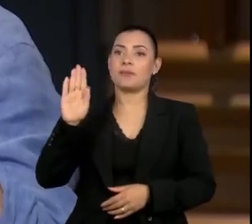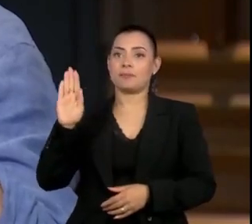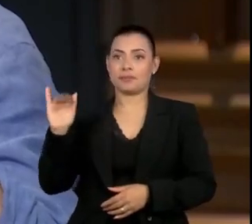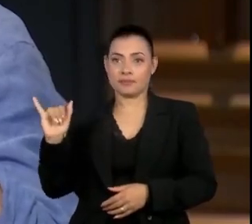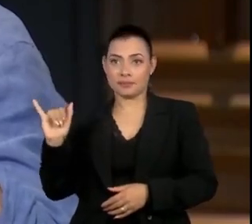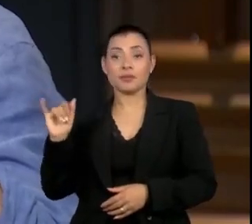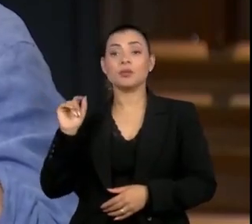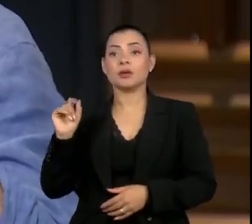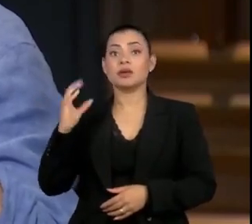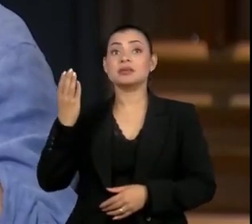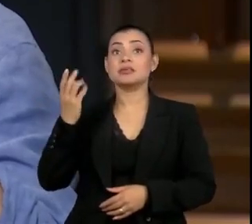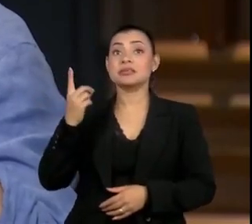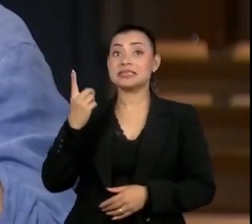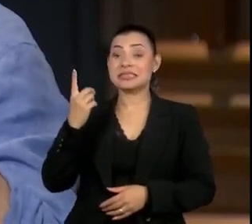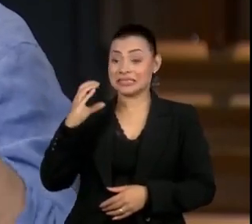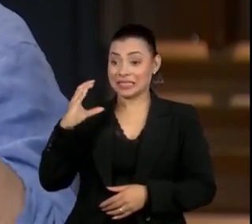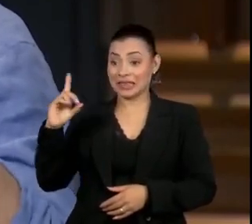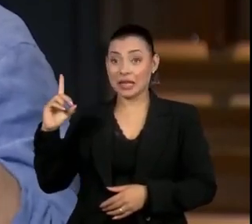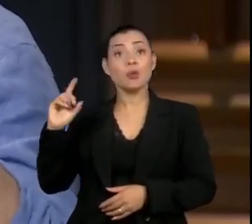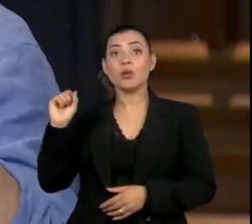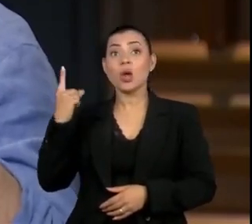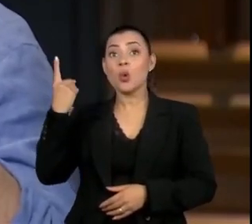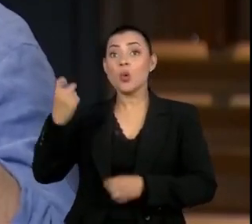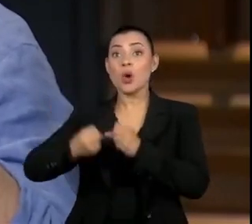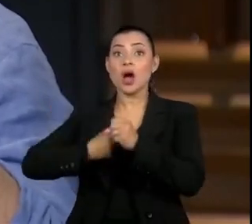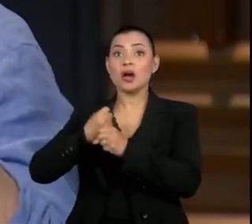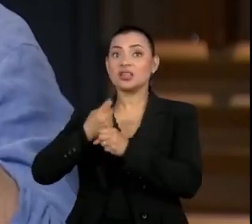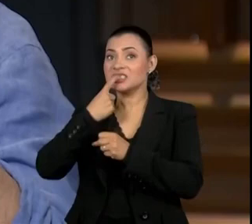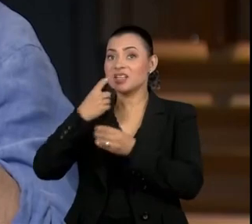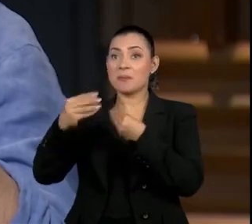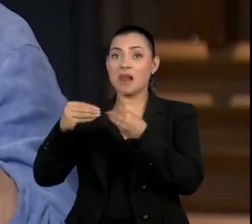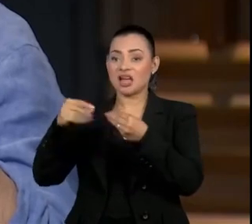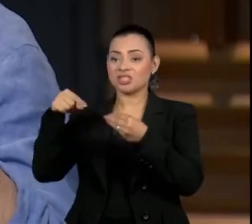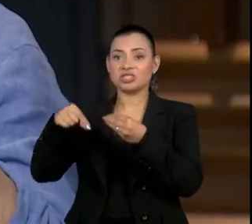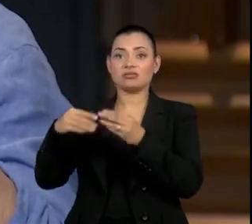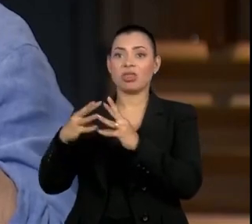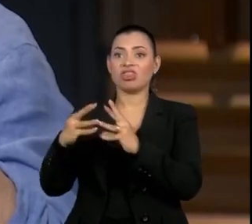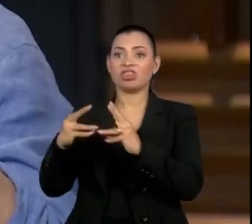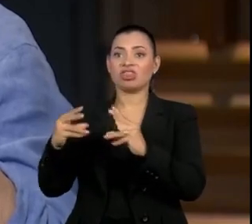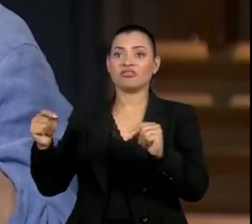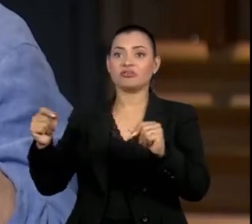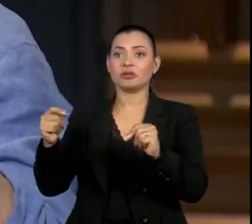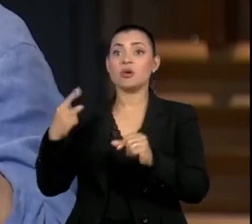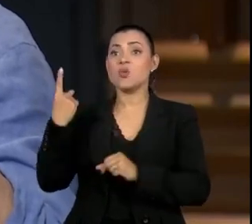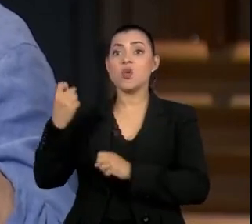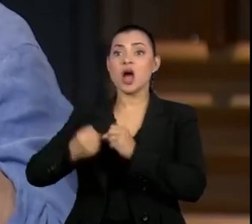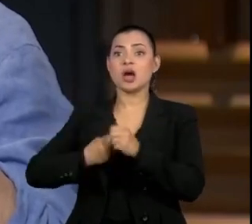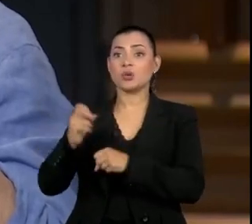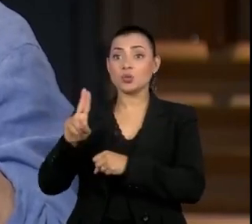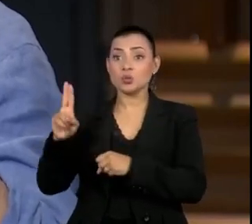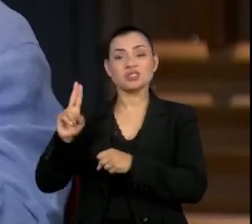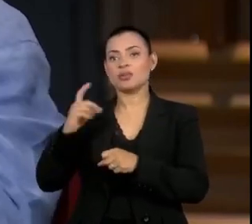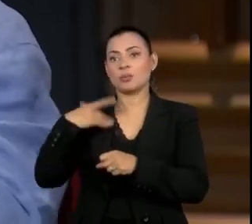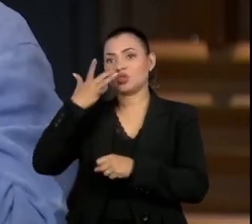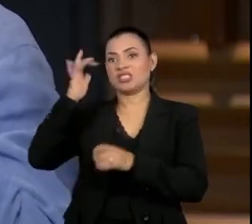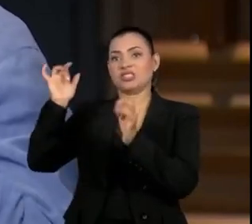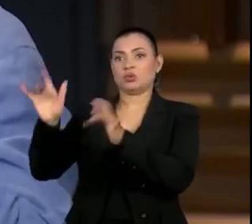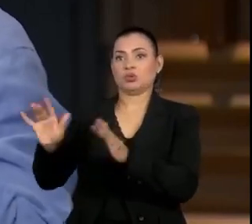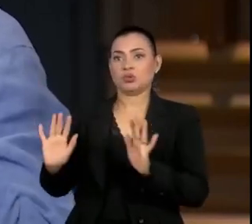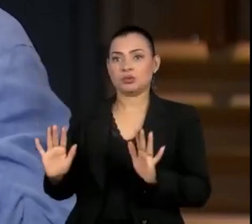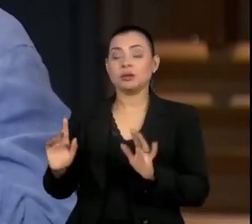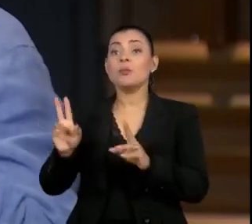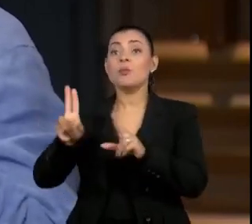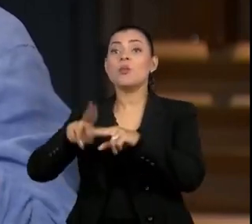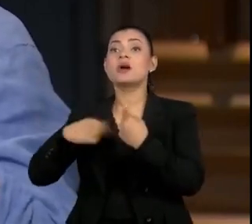jogavam CDs depois de 1 ano, porque eles já sabiam que o plástico se corrompia com o ar e o código